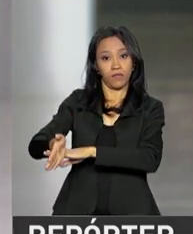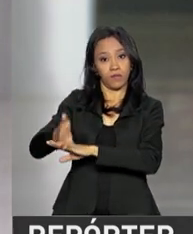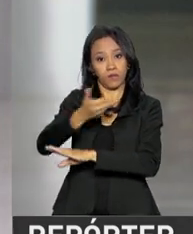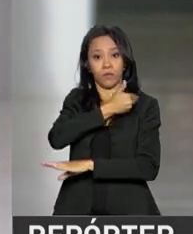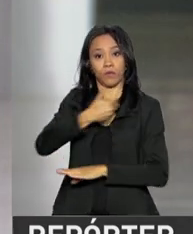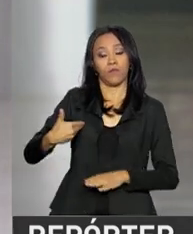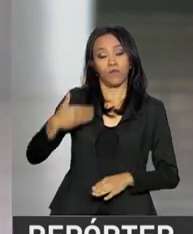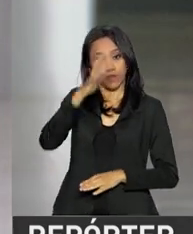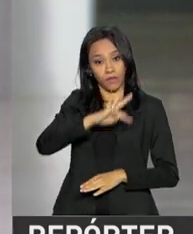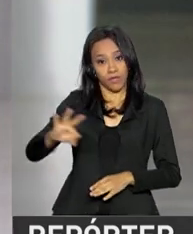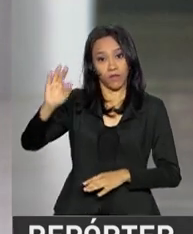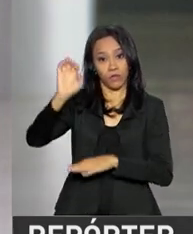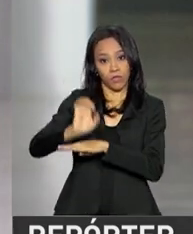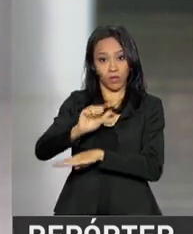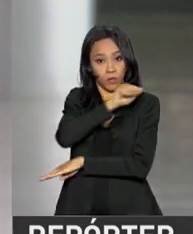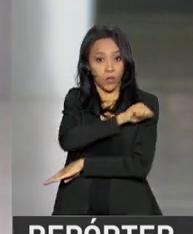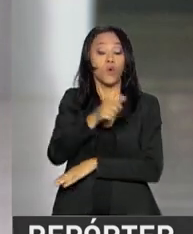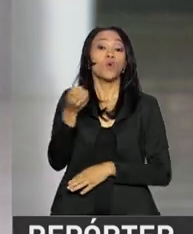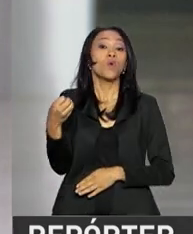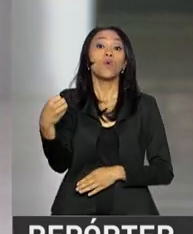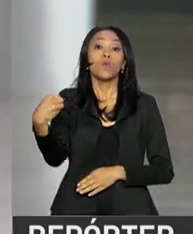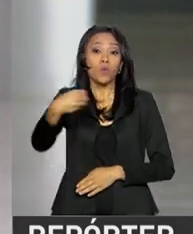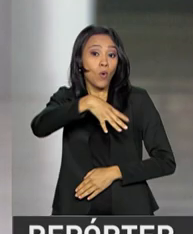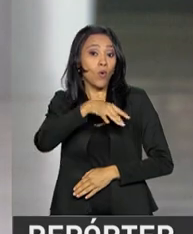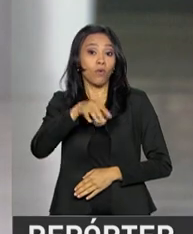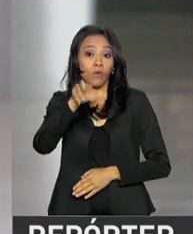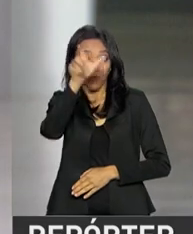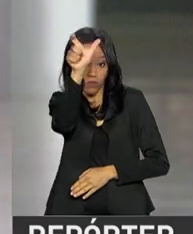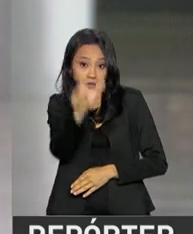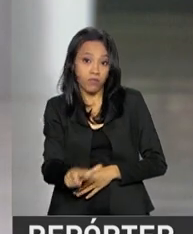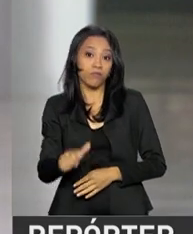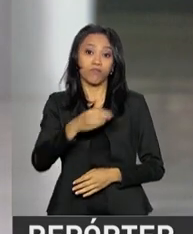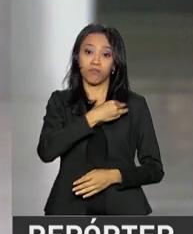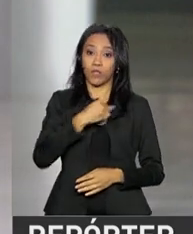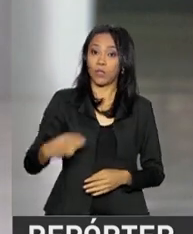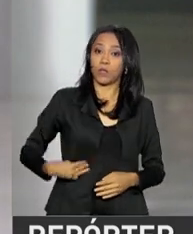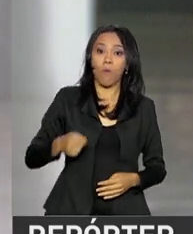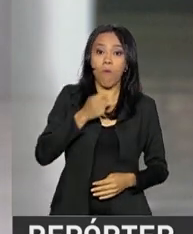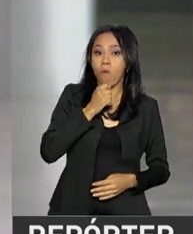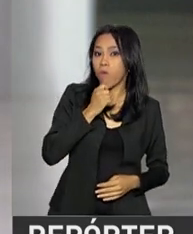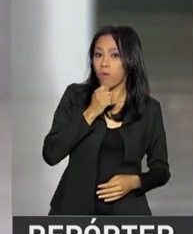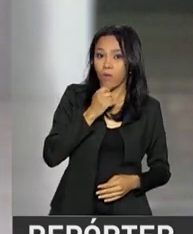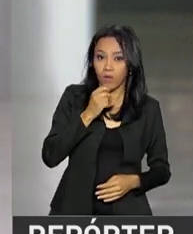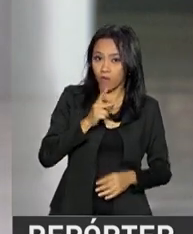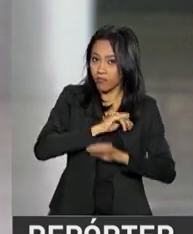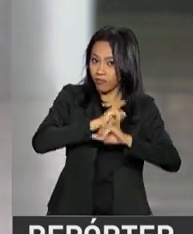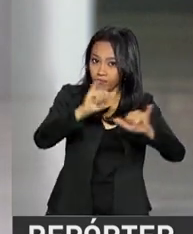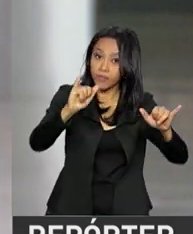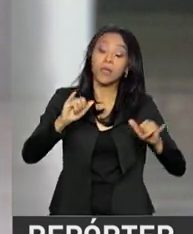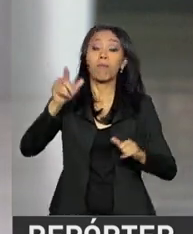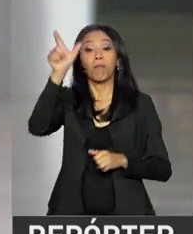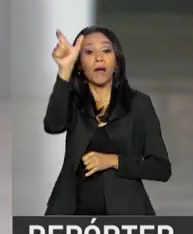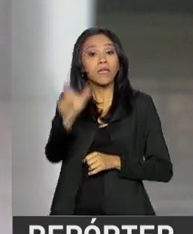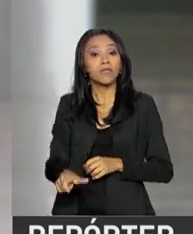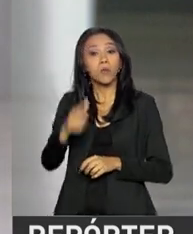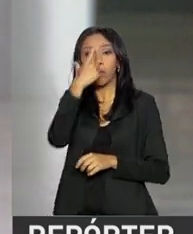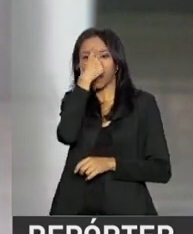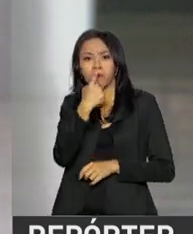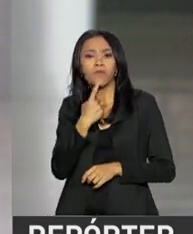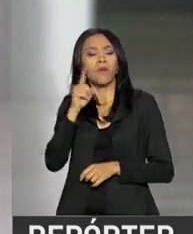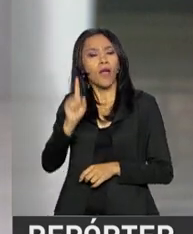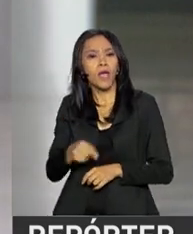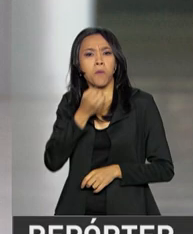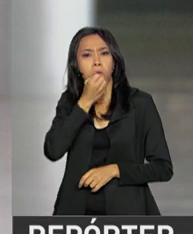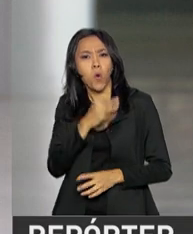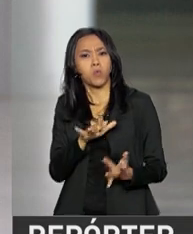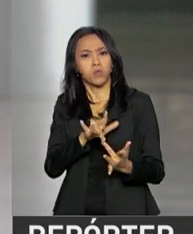ministro ainda não foi anunciado segundo o ministro da justiça torquato jardim o indicado será alguém com bom relacionamento tanto